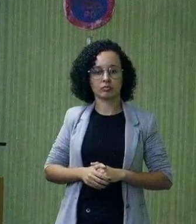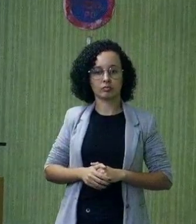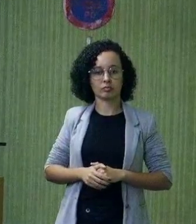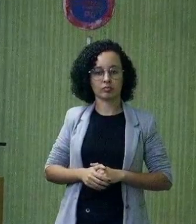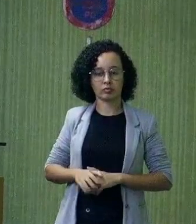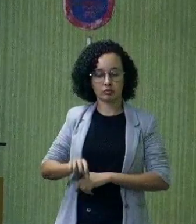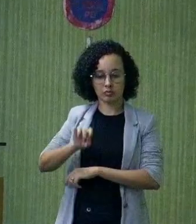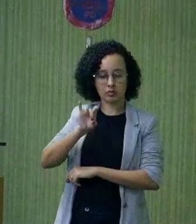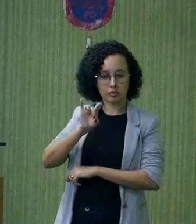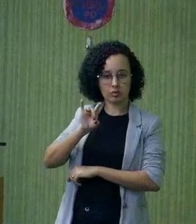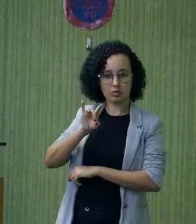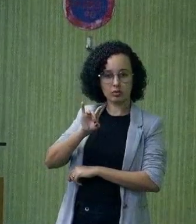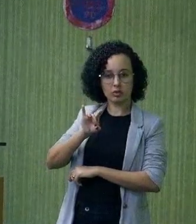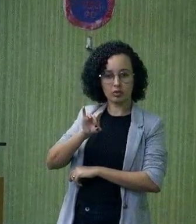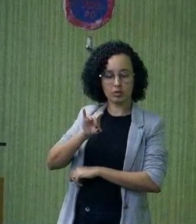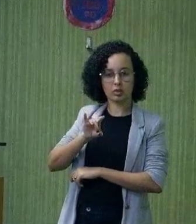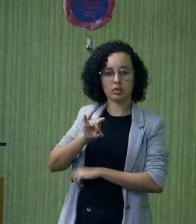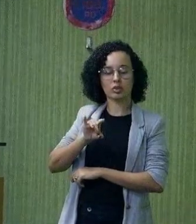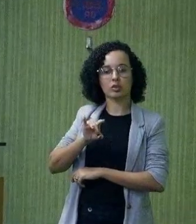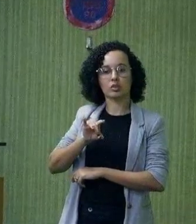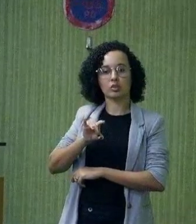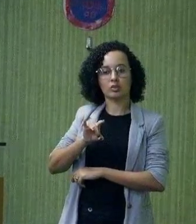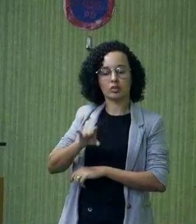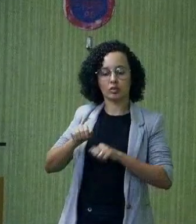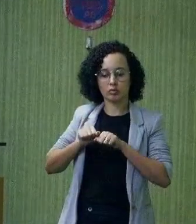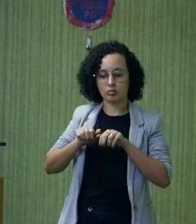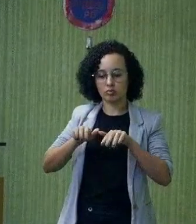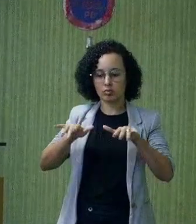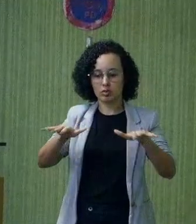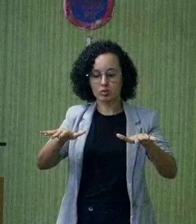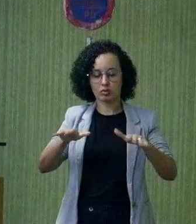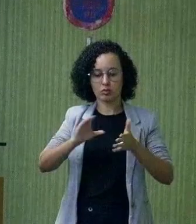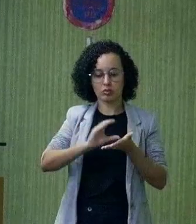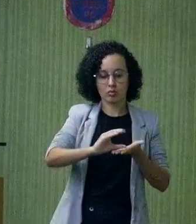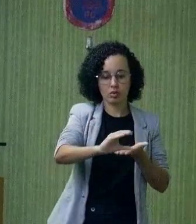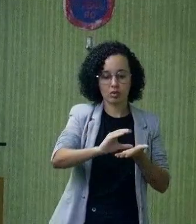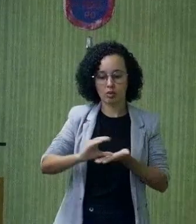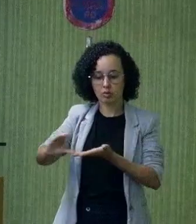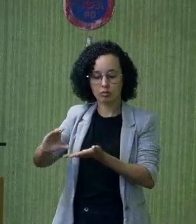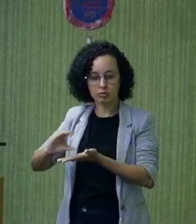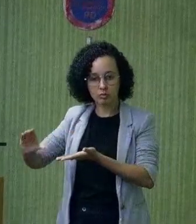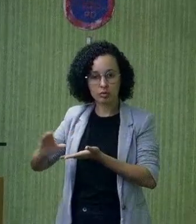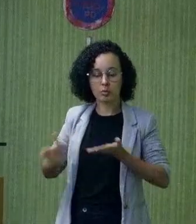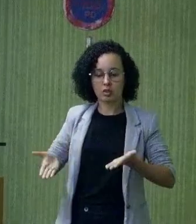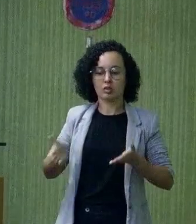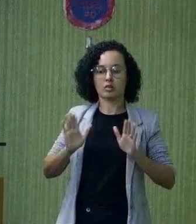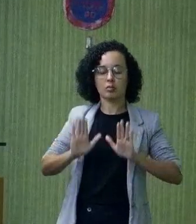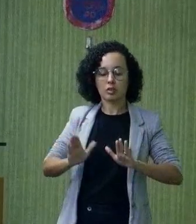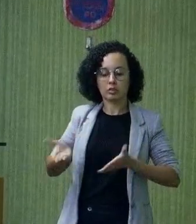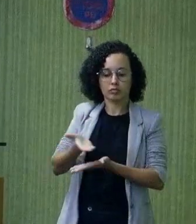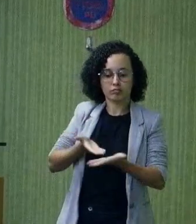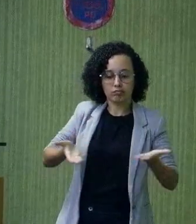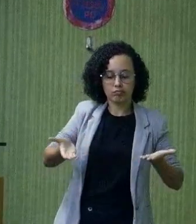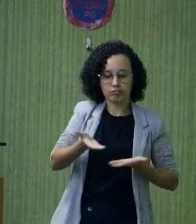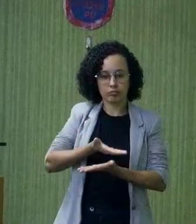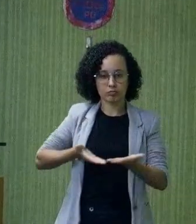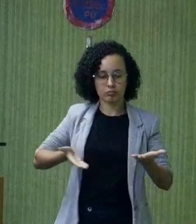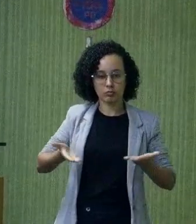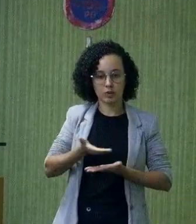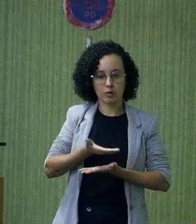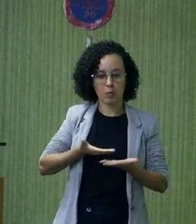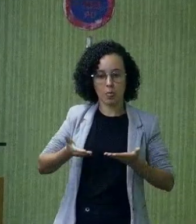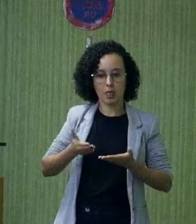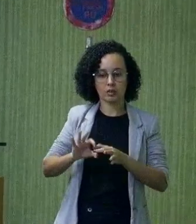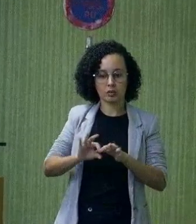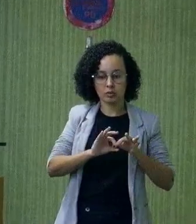não somente Tutelar nessa boa distribuição dos recursos mas permitir uma integração entre as esferas federativas do Brasil né